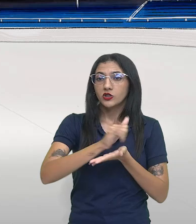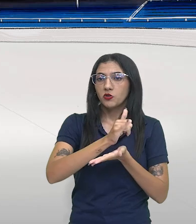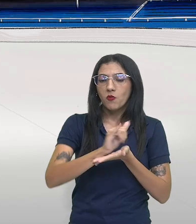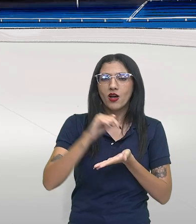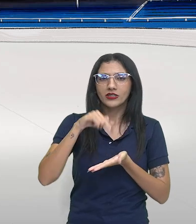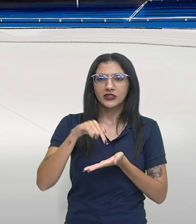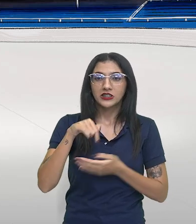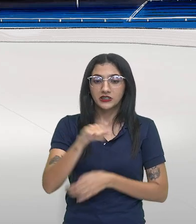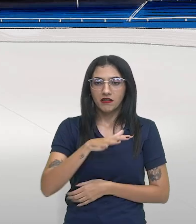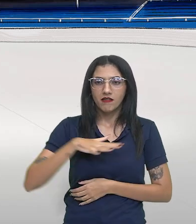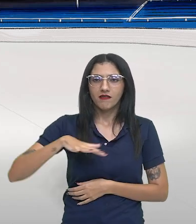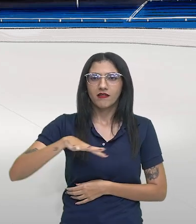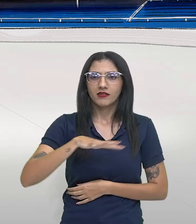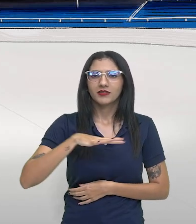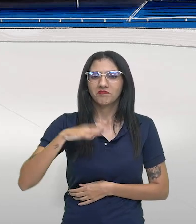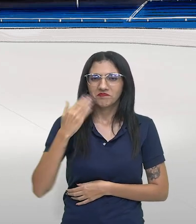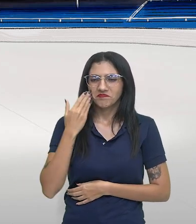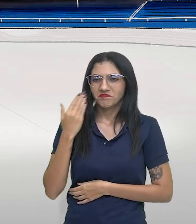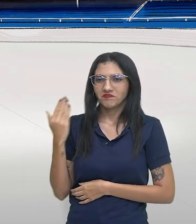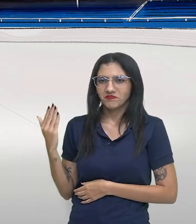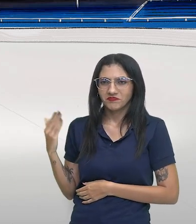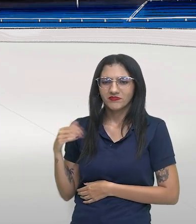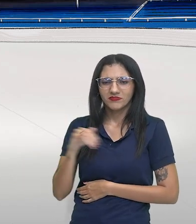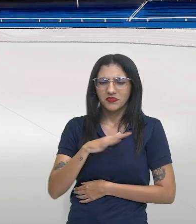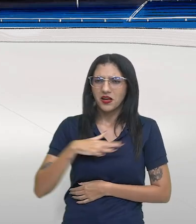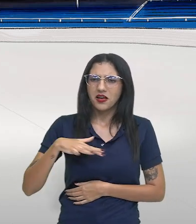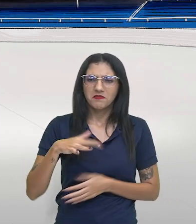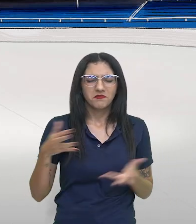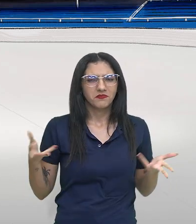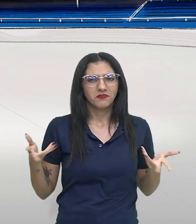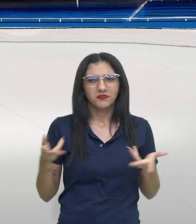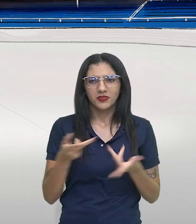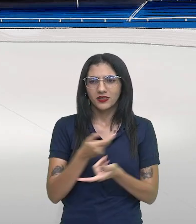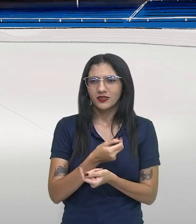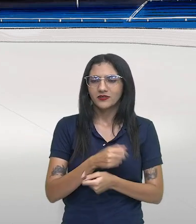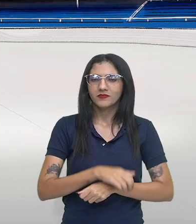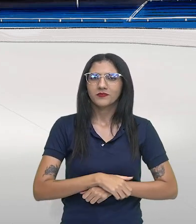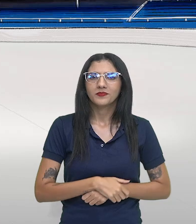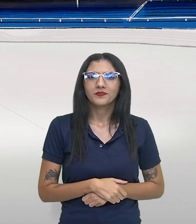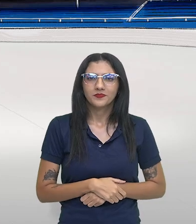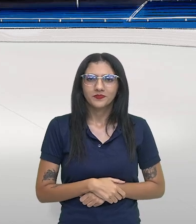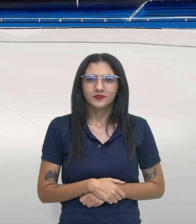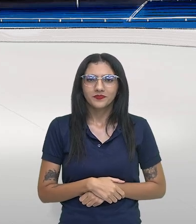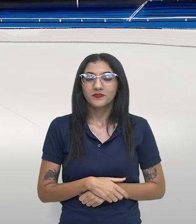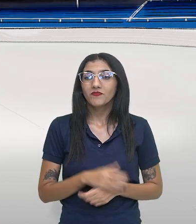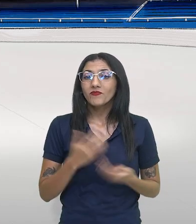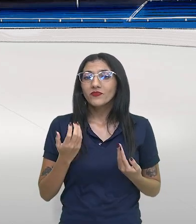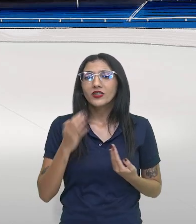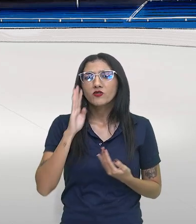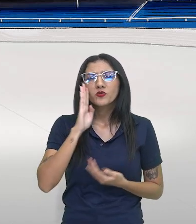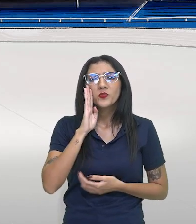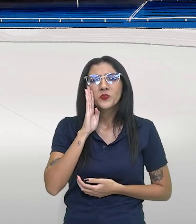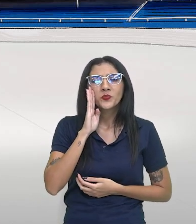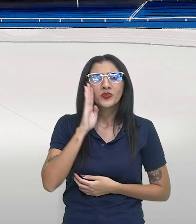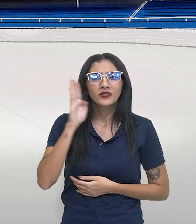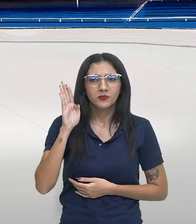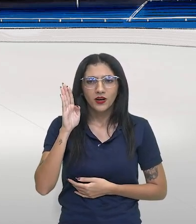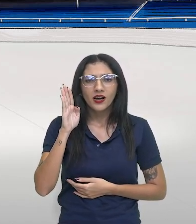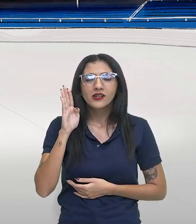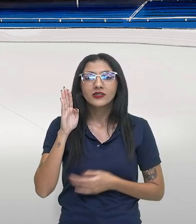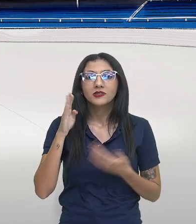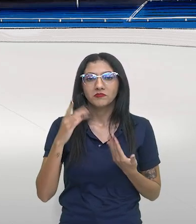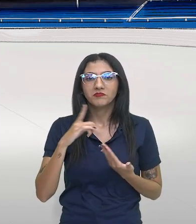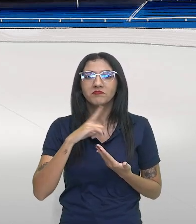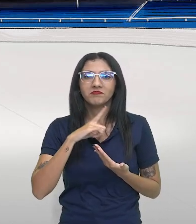dentro dessa arena, né, desse lugar maravilhoso. E como personagens principais, nós temos aqui, durante